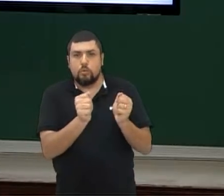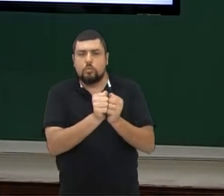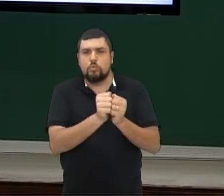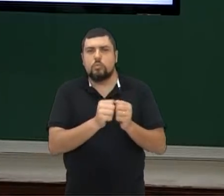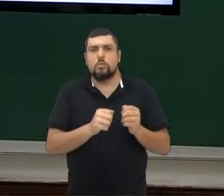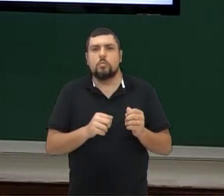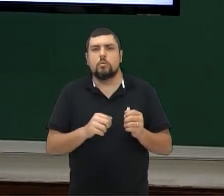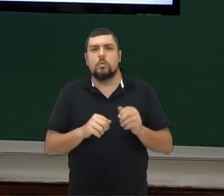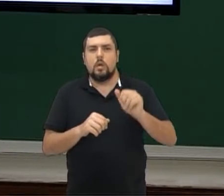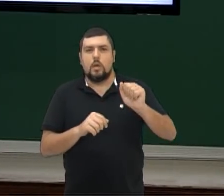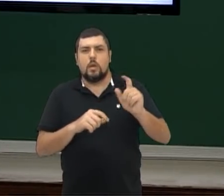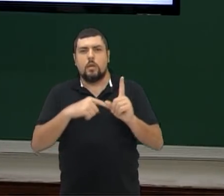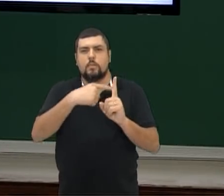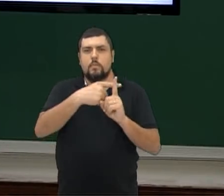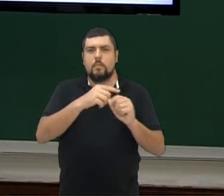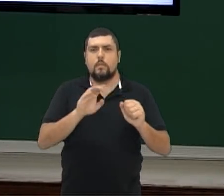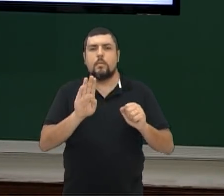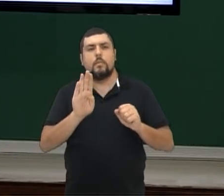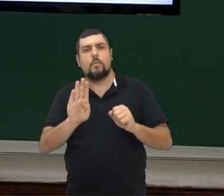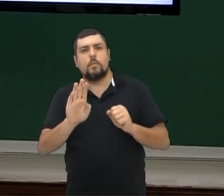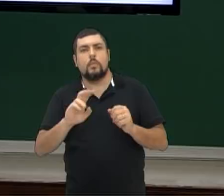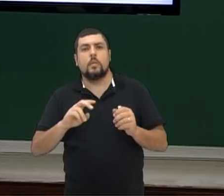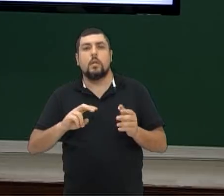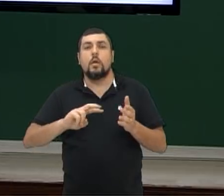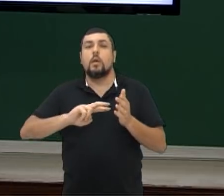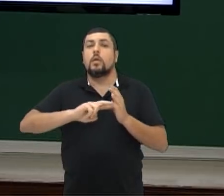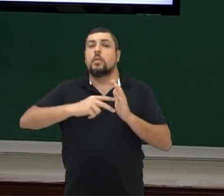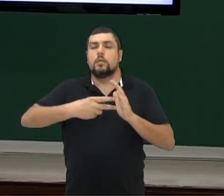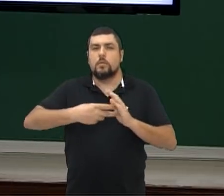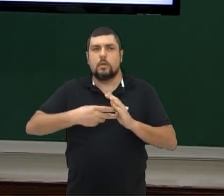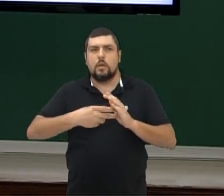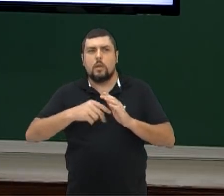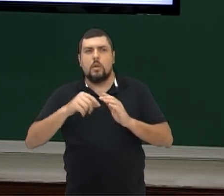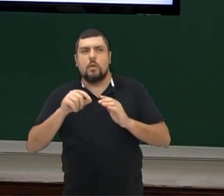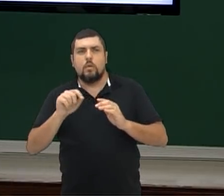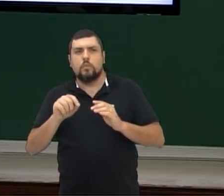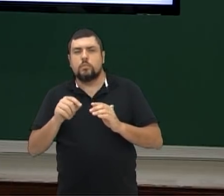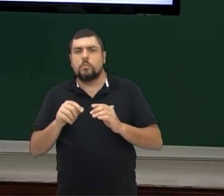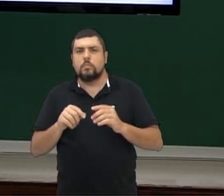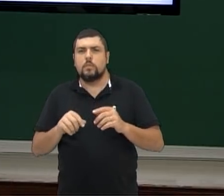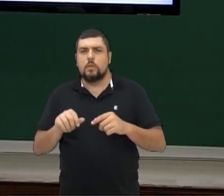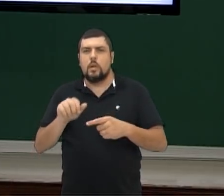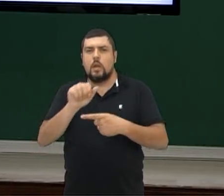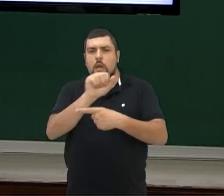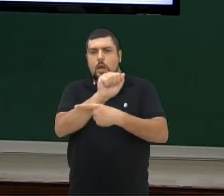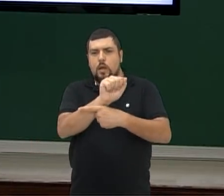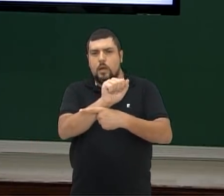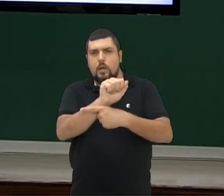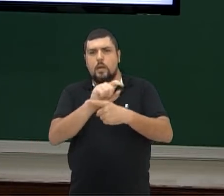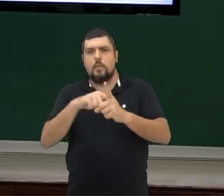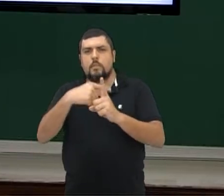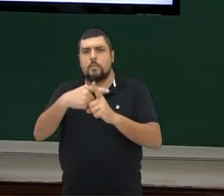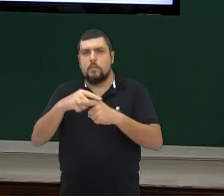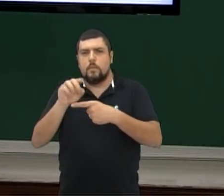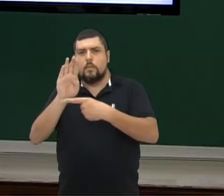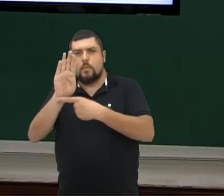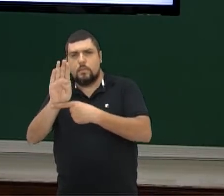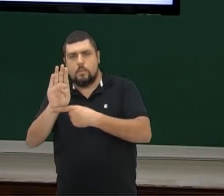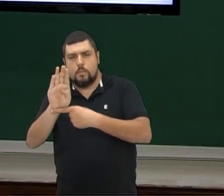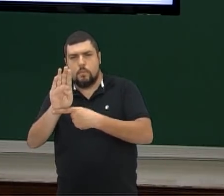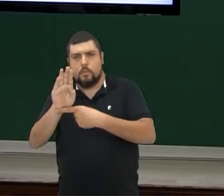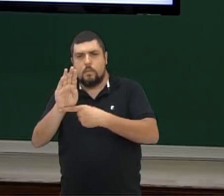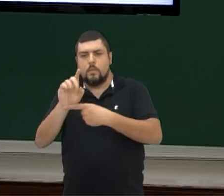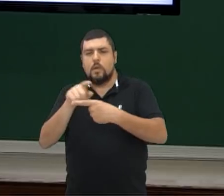mais B seria o mesmo dividido por A. Então, A mais B, se você dividir ele por